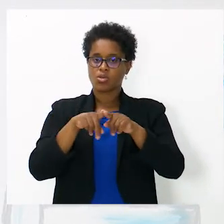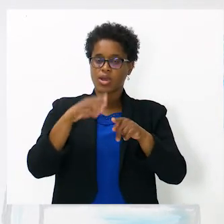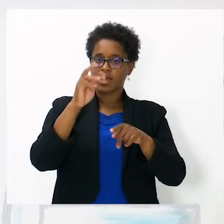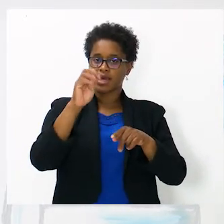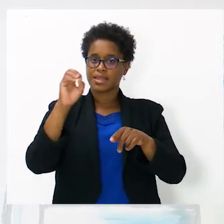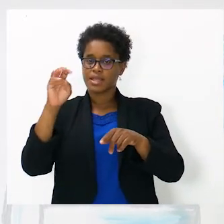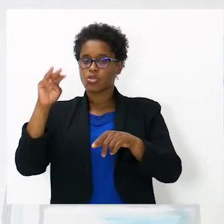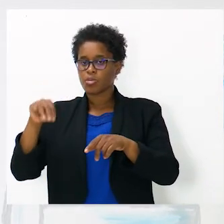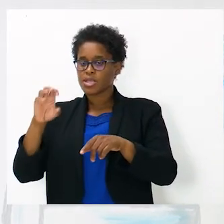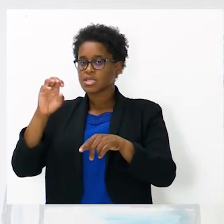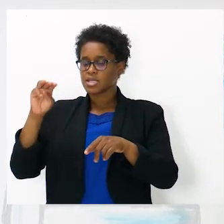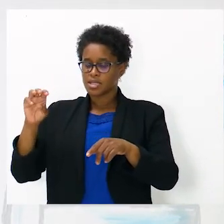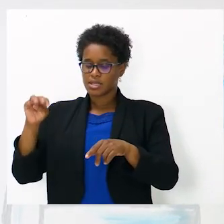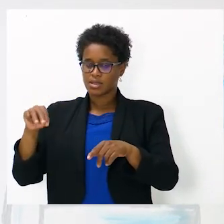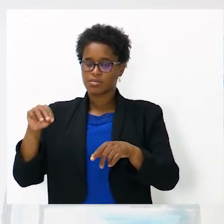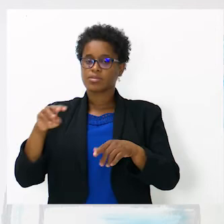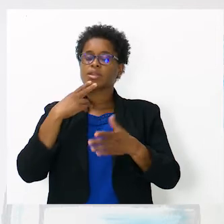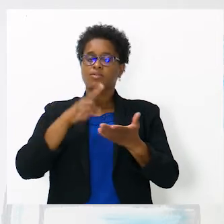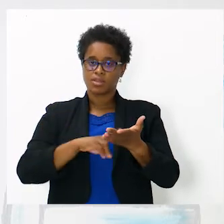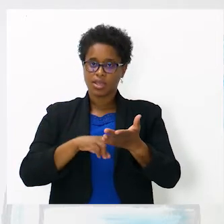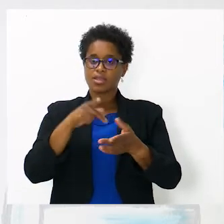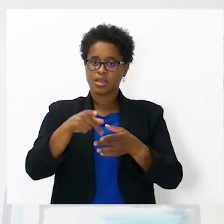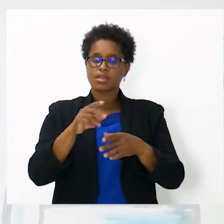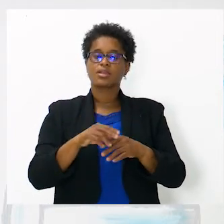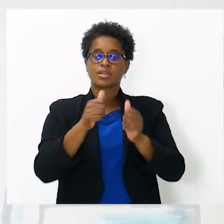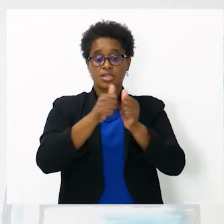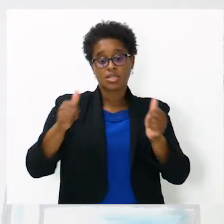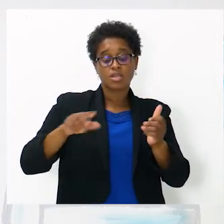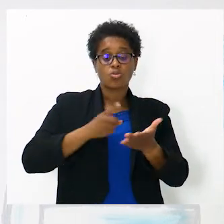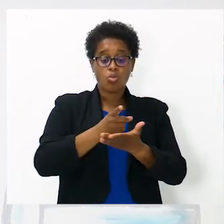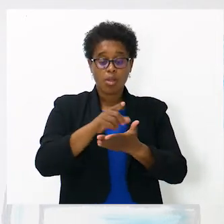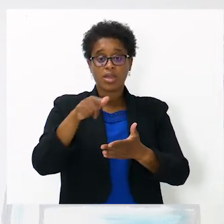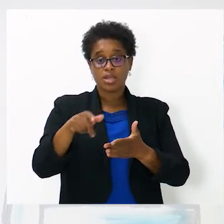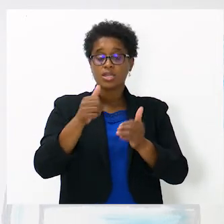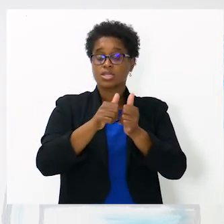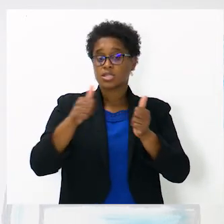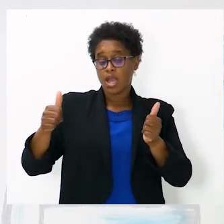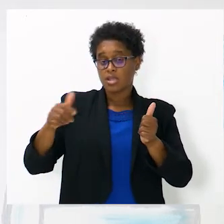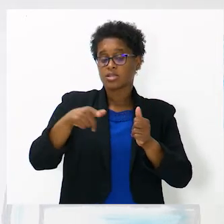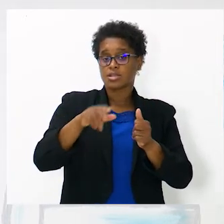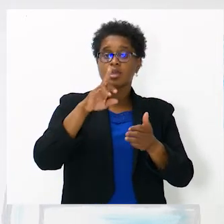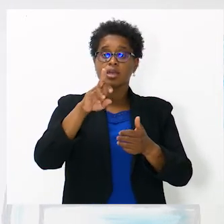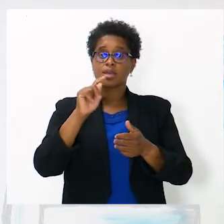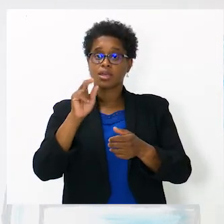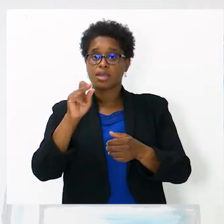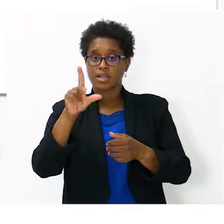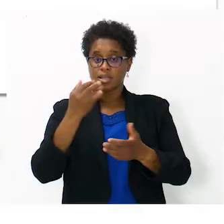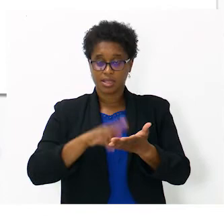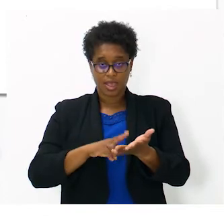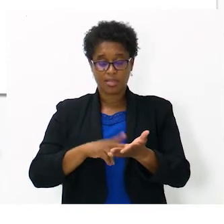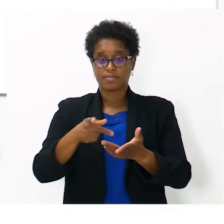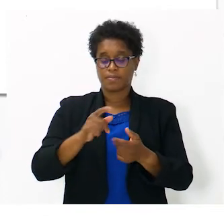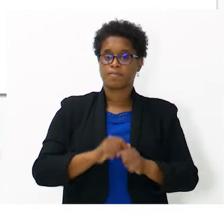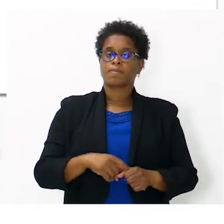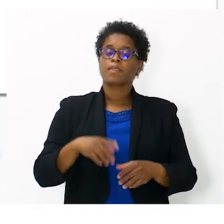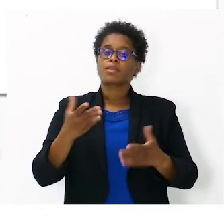equivale a 300.000 centímetros na realidade. Aqui, distância no mapa. Aqui, distância na realidade.